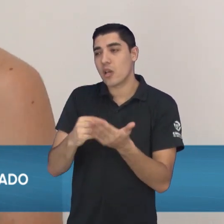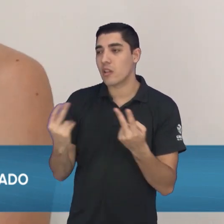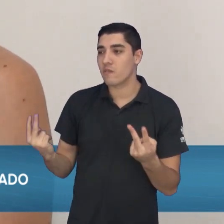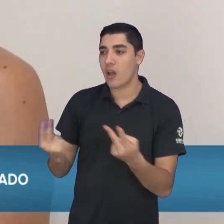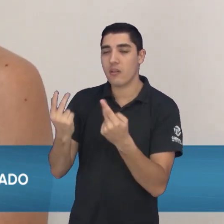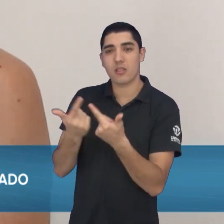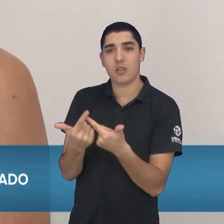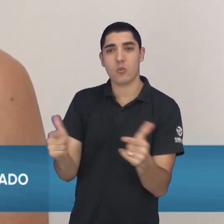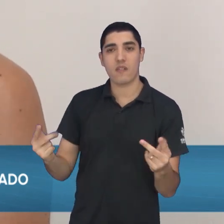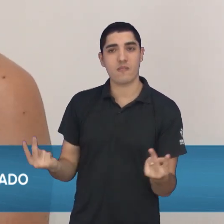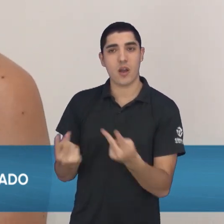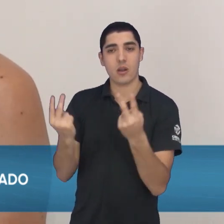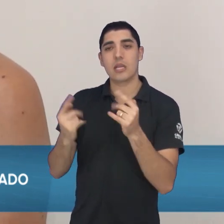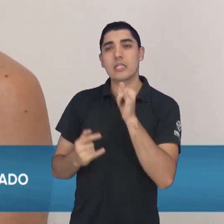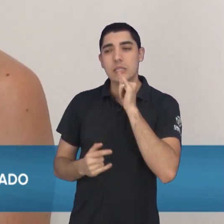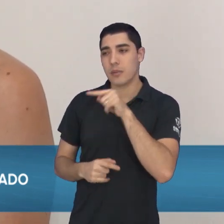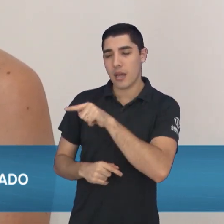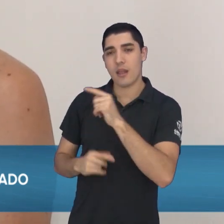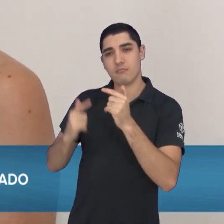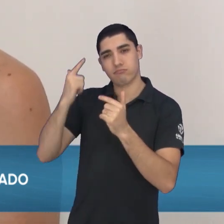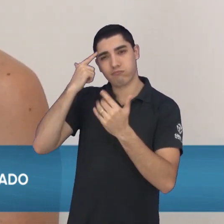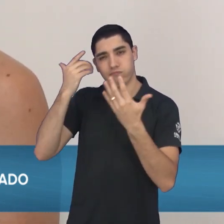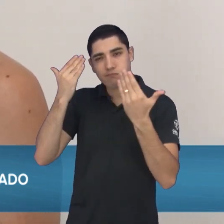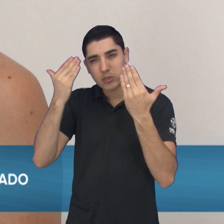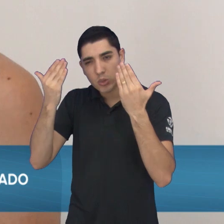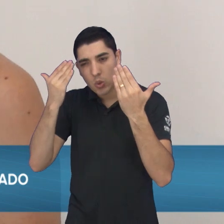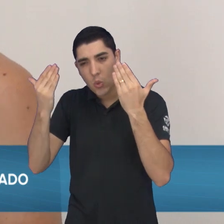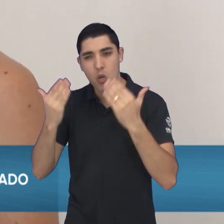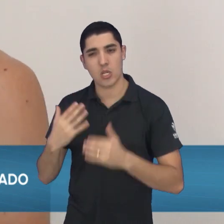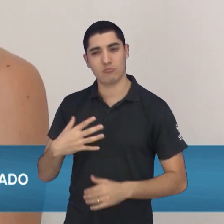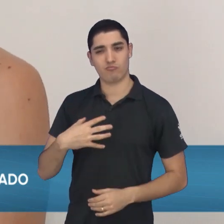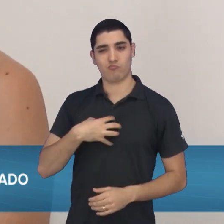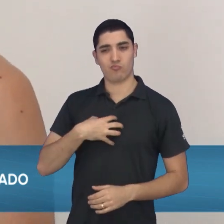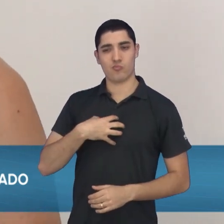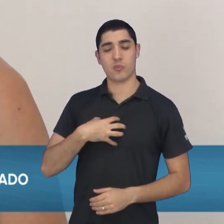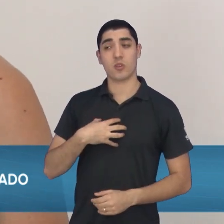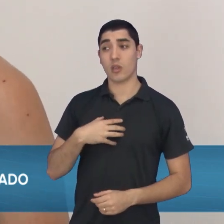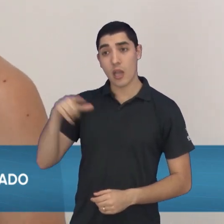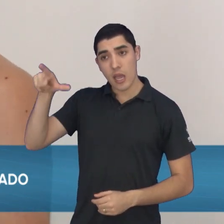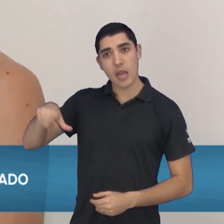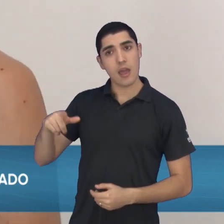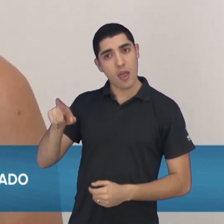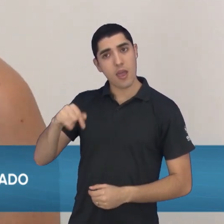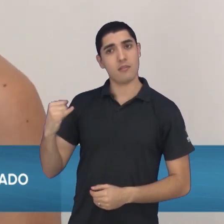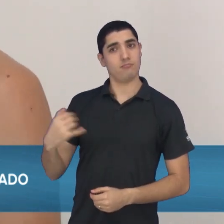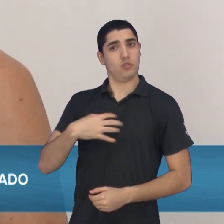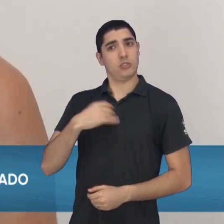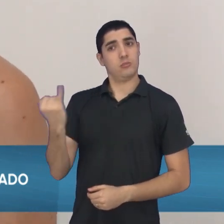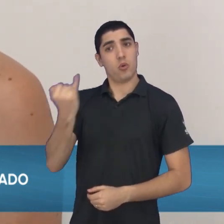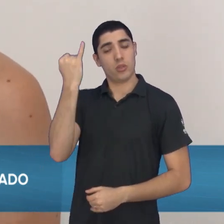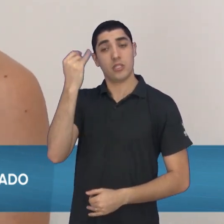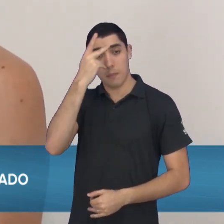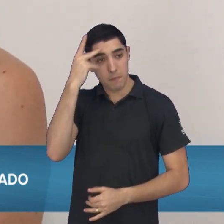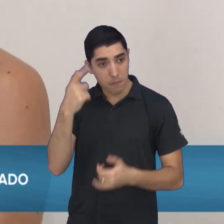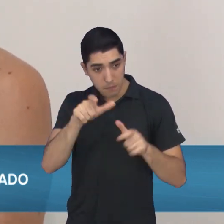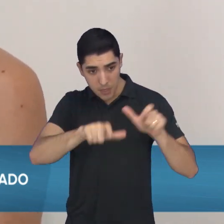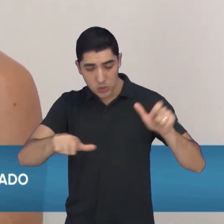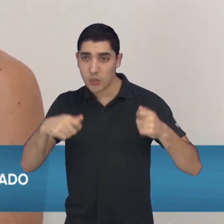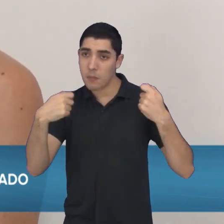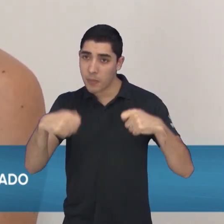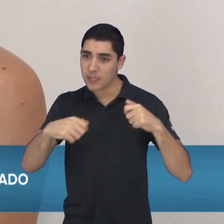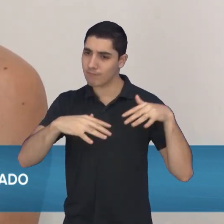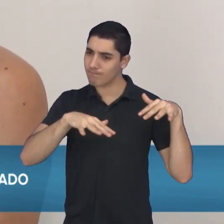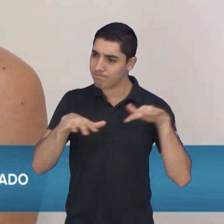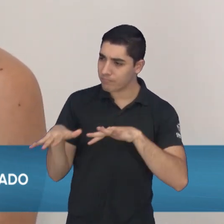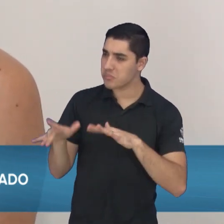essa parte psicológica do trabalho, da gente se sentir útil na sociedade, as pessoas reconhecerem, elogiarem, isso vai